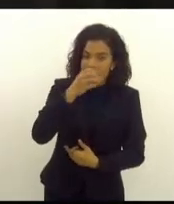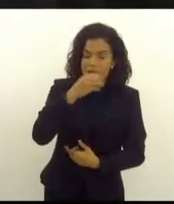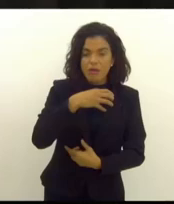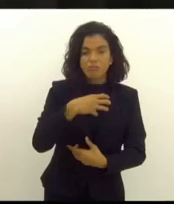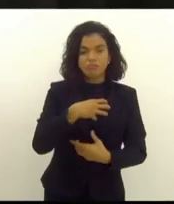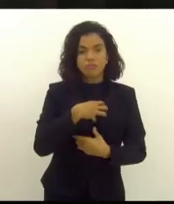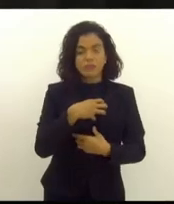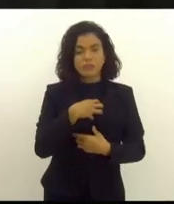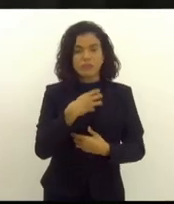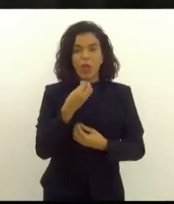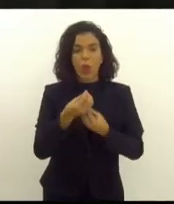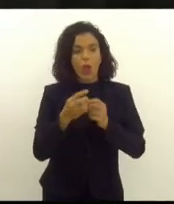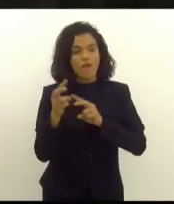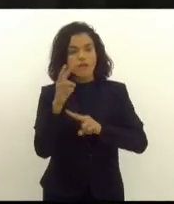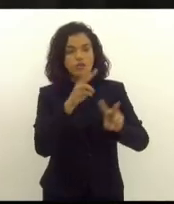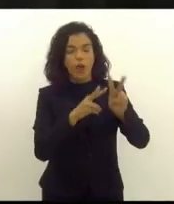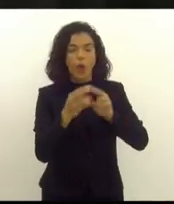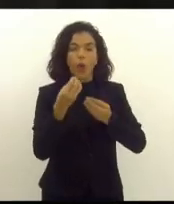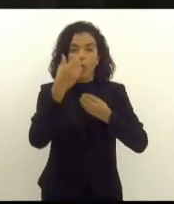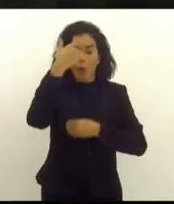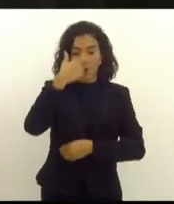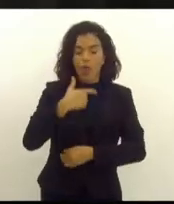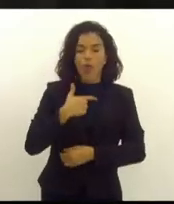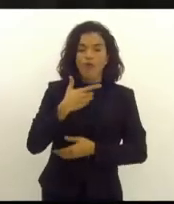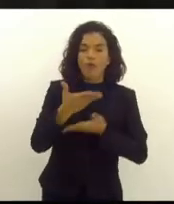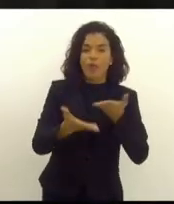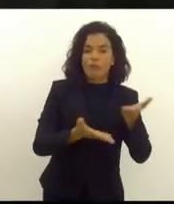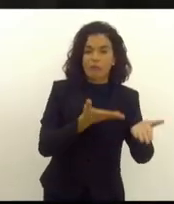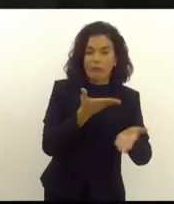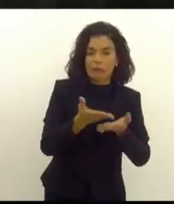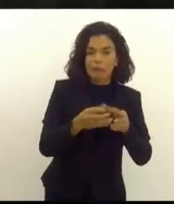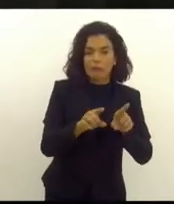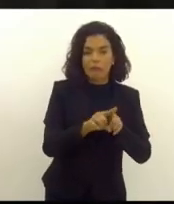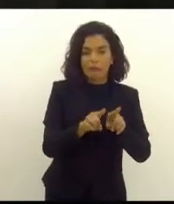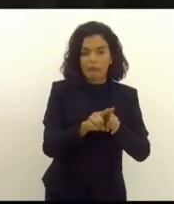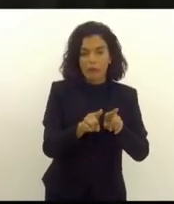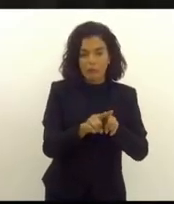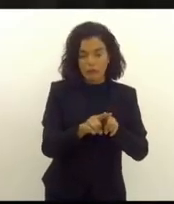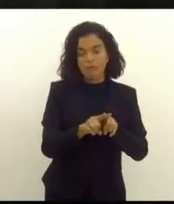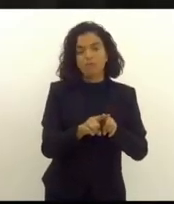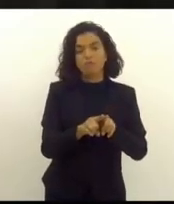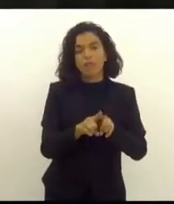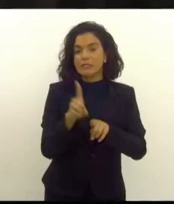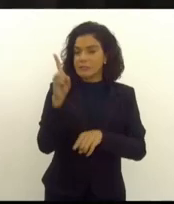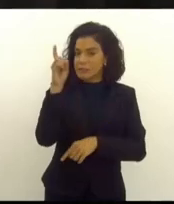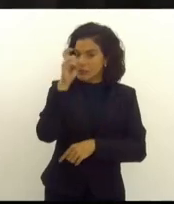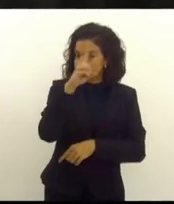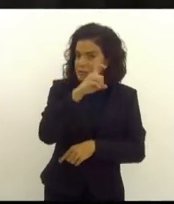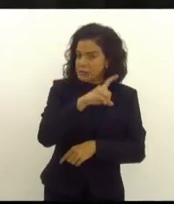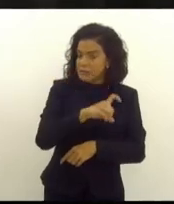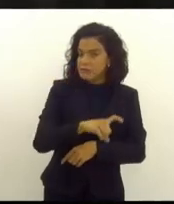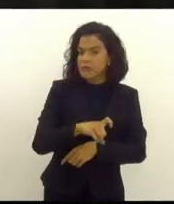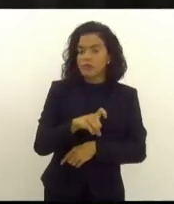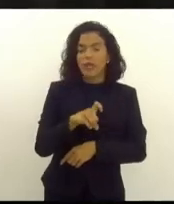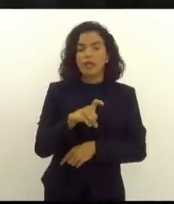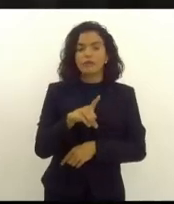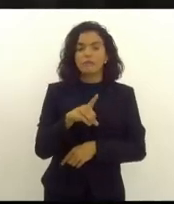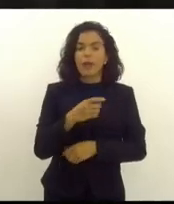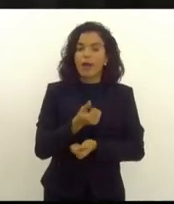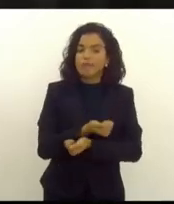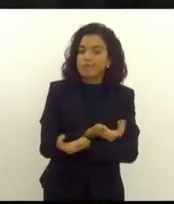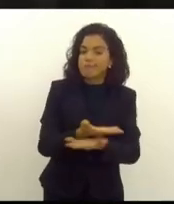como foi recebida lá no dia 12 que se sintam também convidados para irmos levar muita